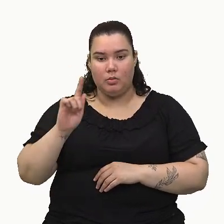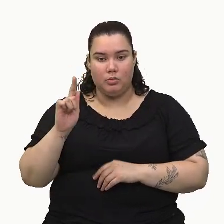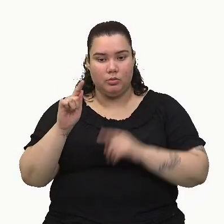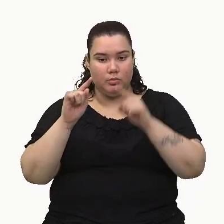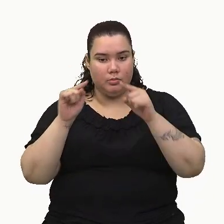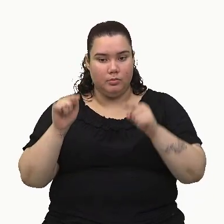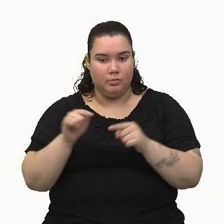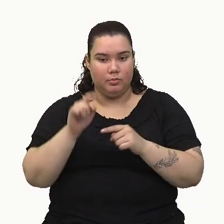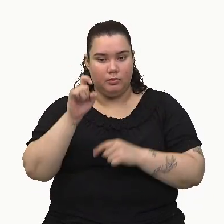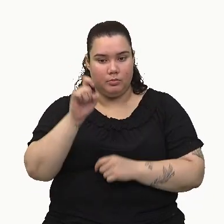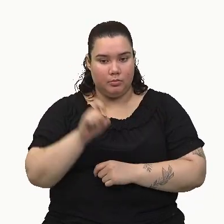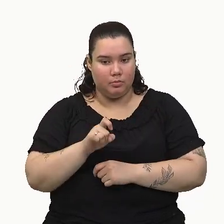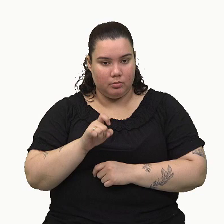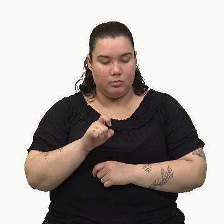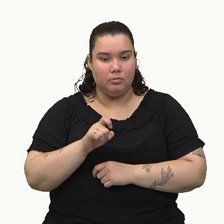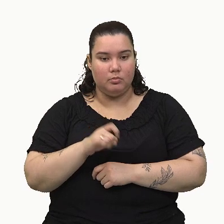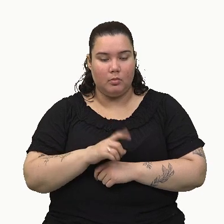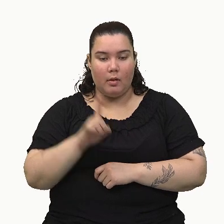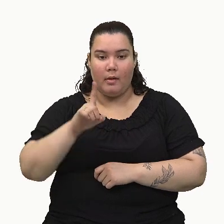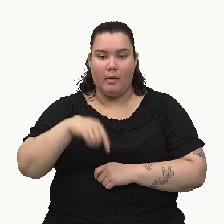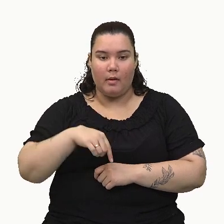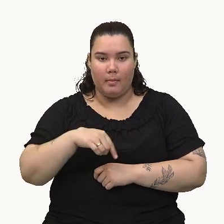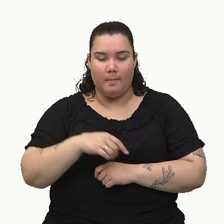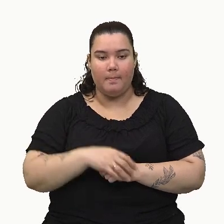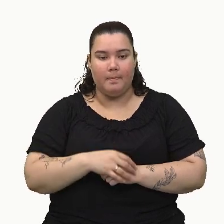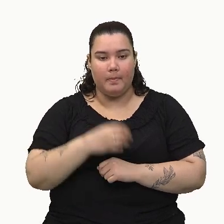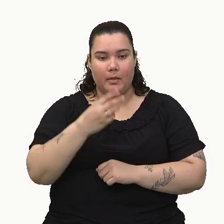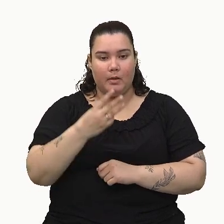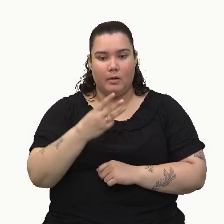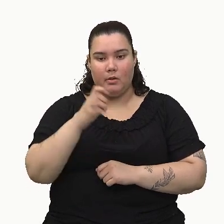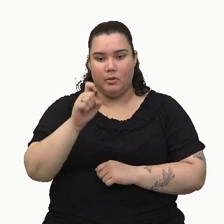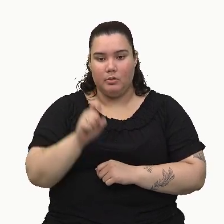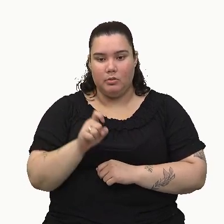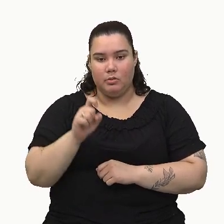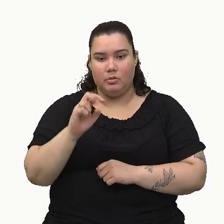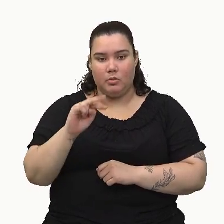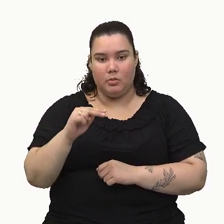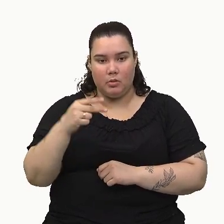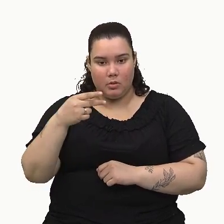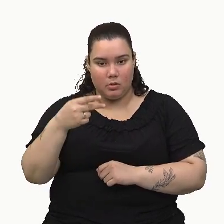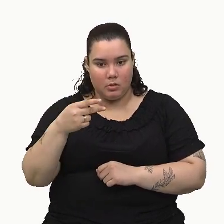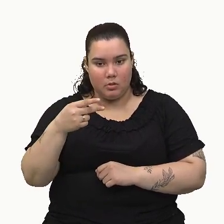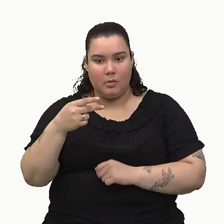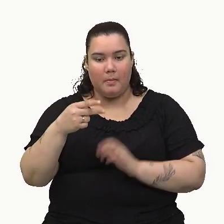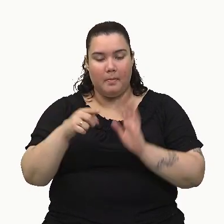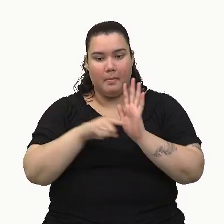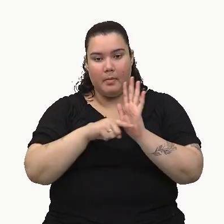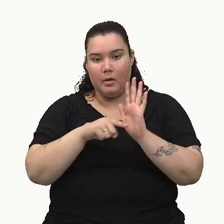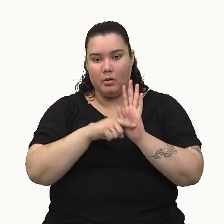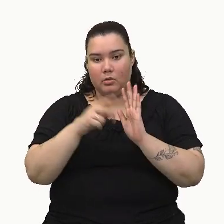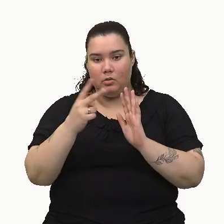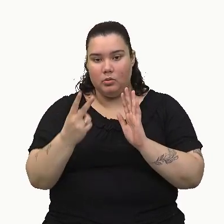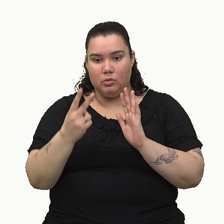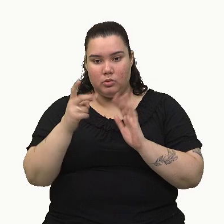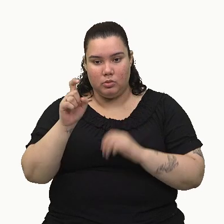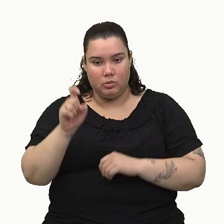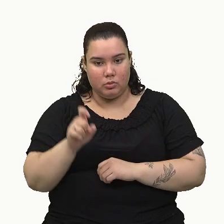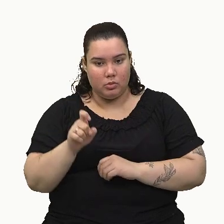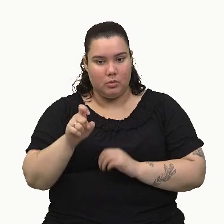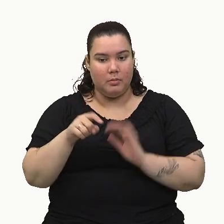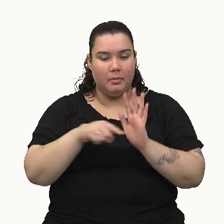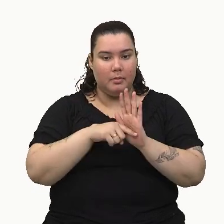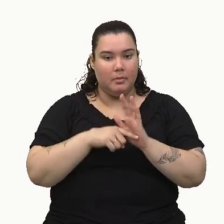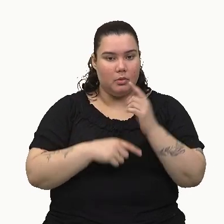x, ela é igual a 3x ao quadrado menos 2x menos